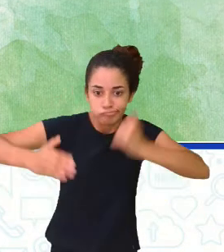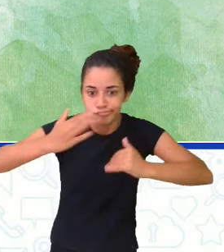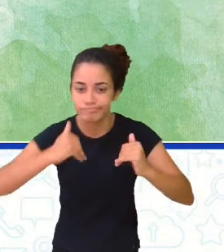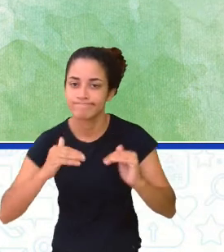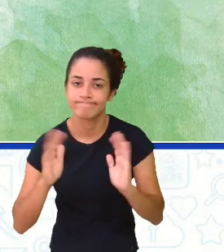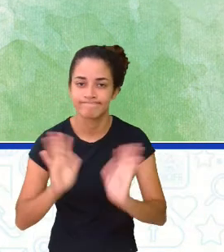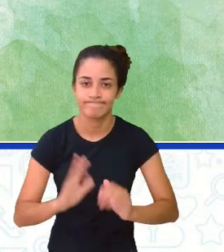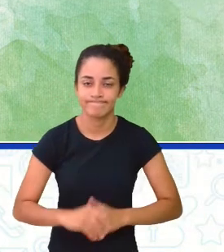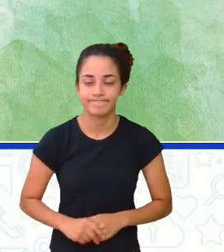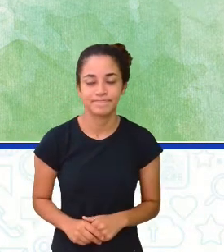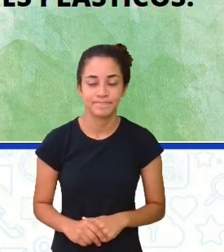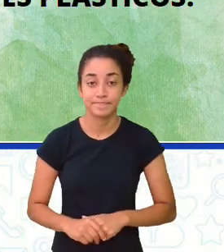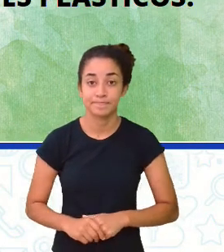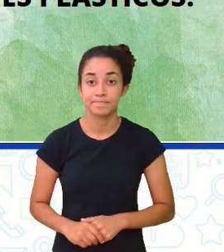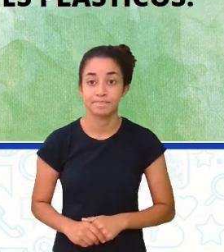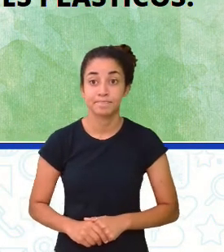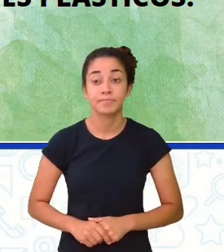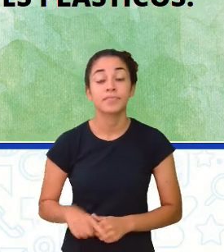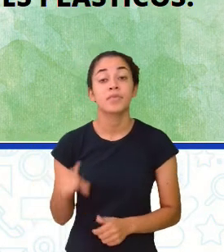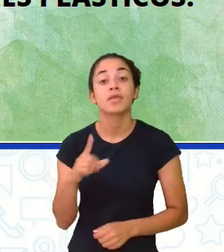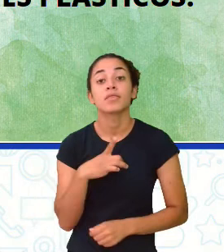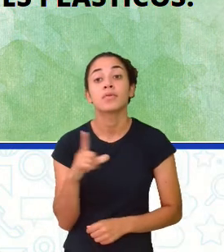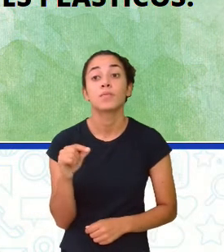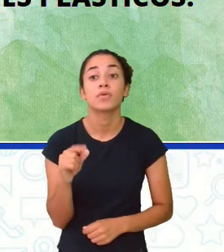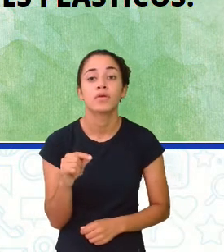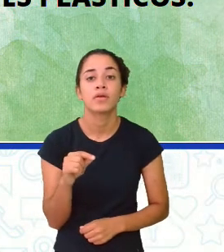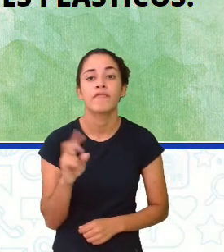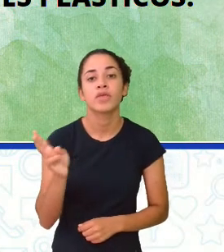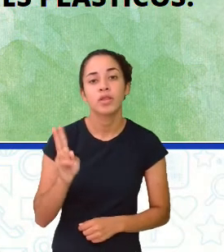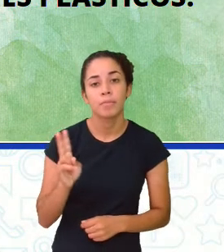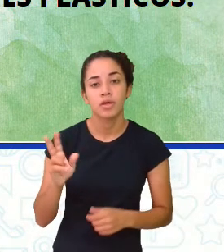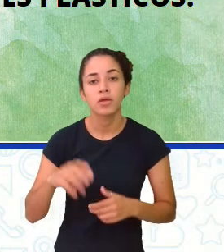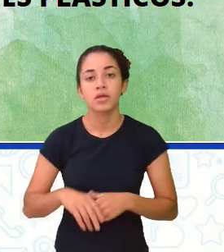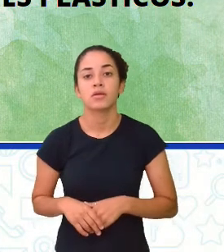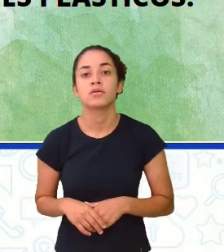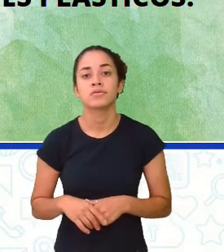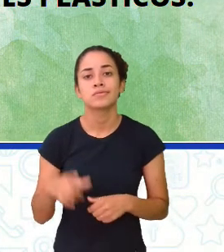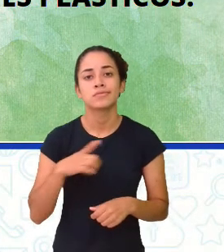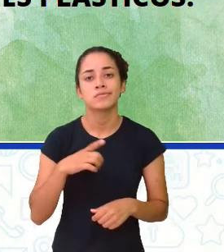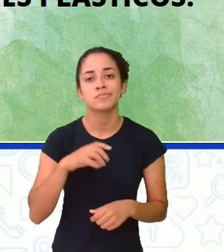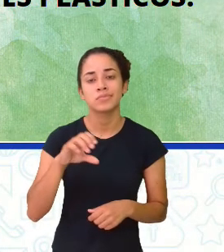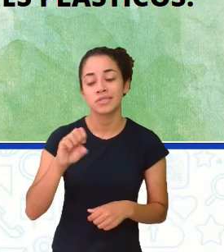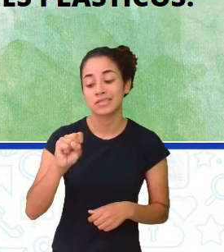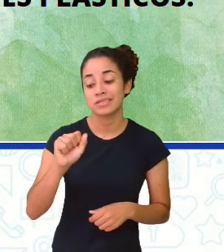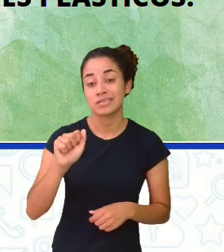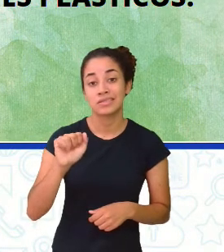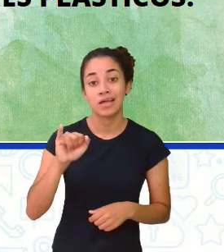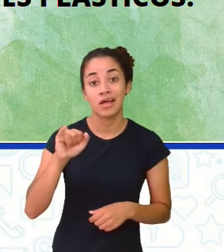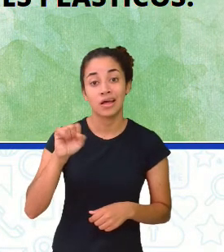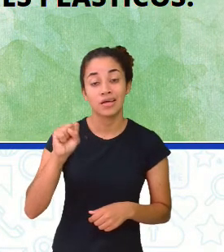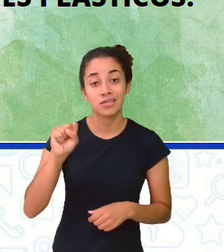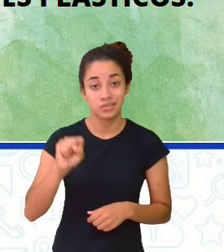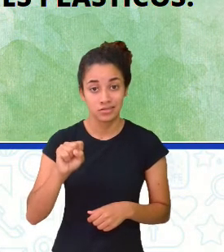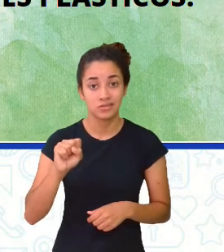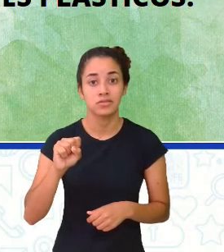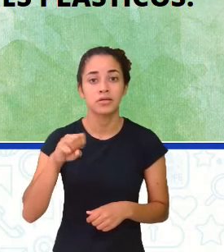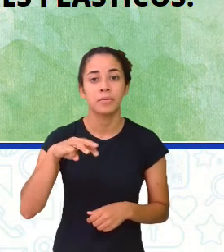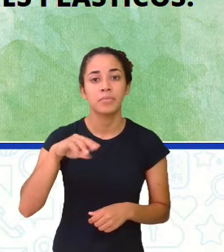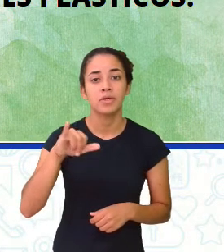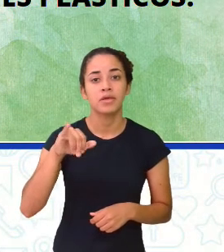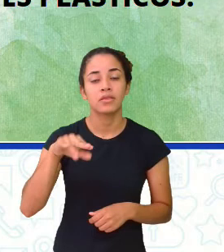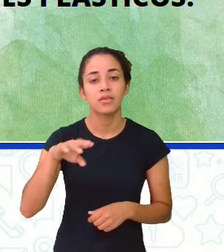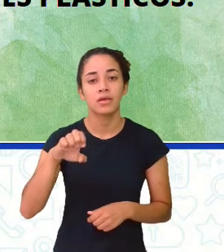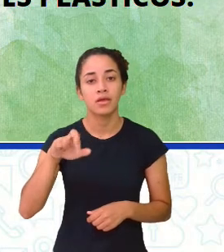tipo de nutriente. O que é que nós temos? As vitaminas e sais minerais, que são micronutrientes, e também são